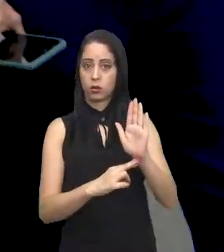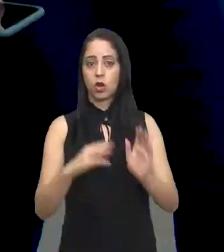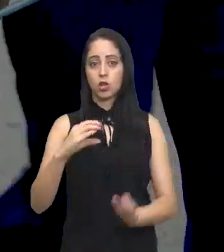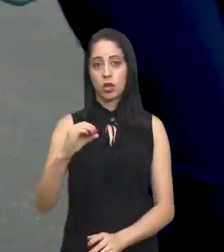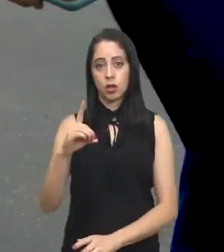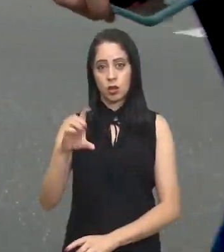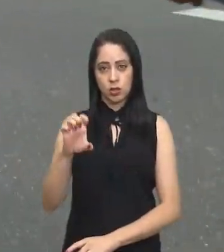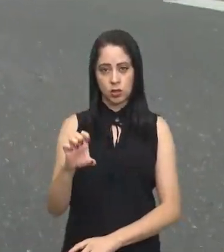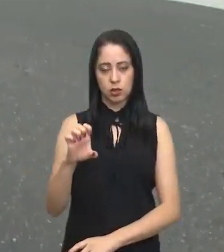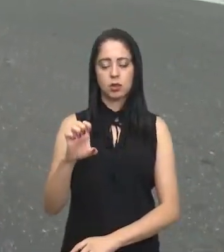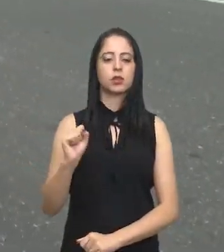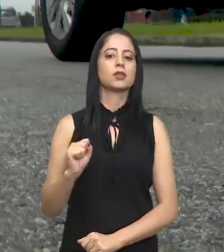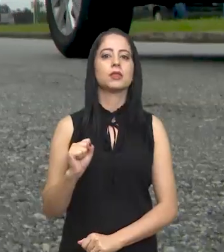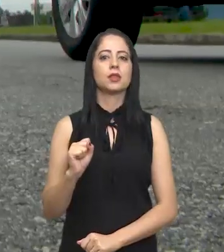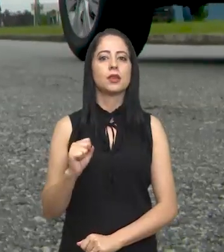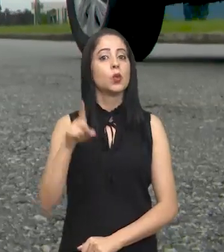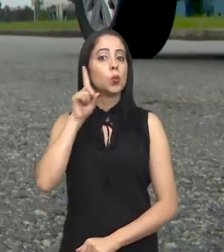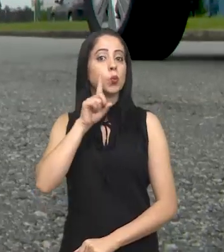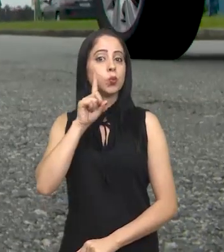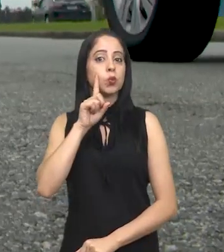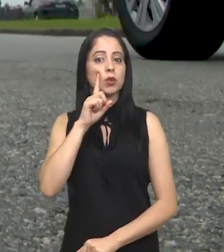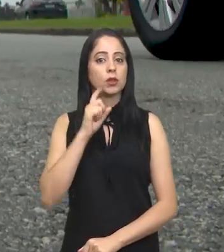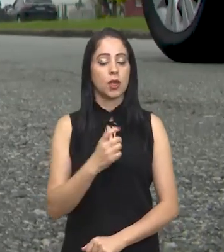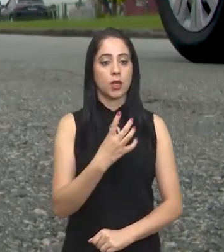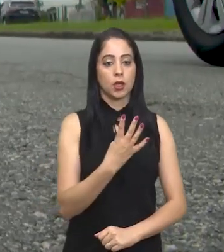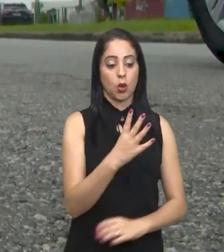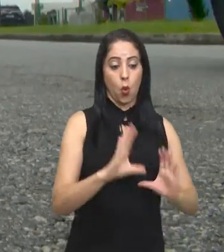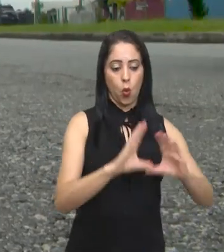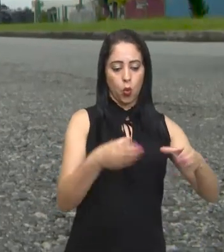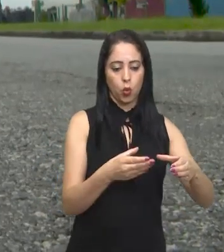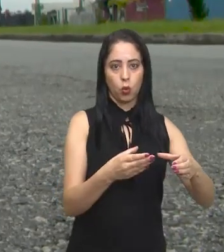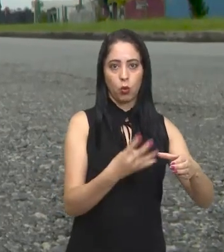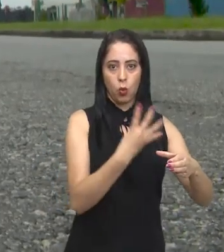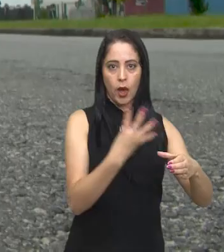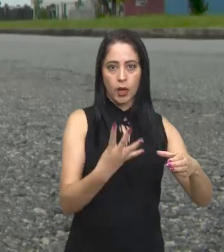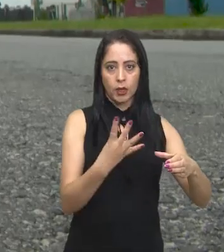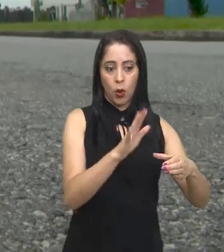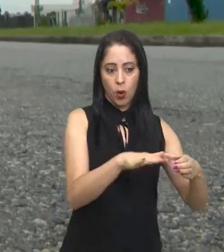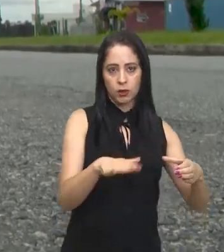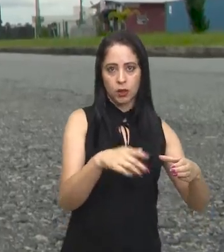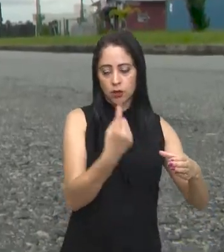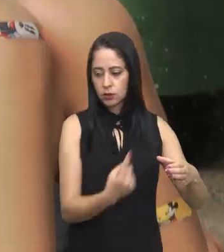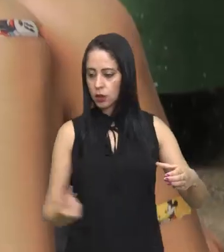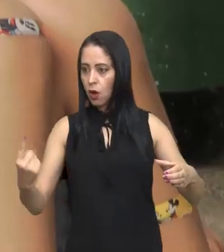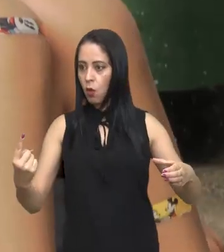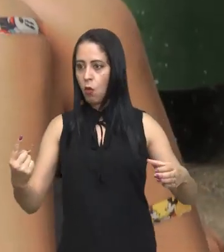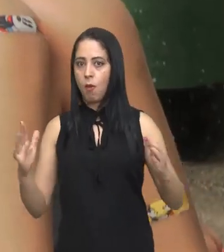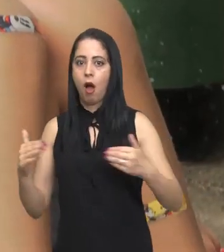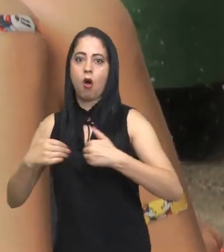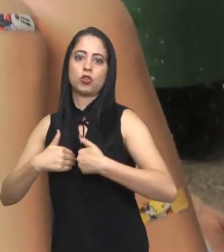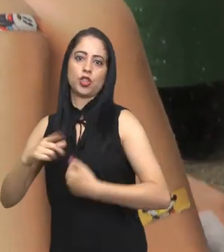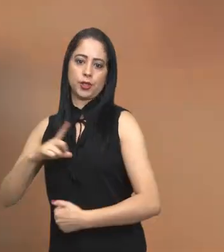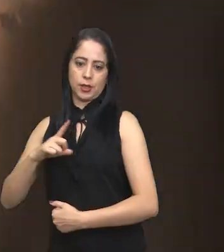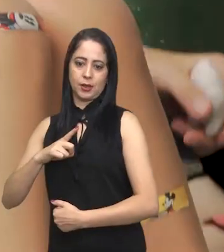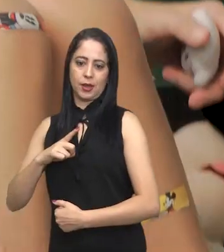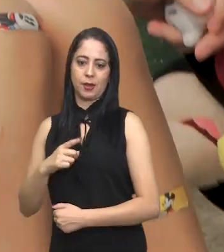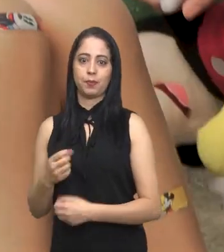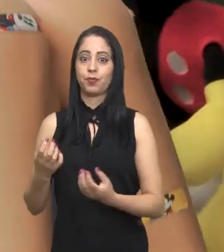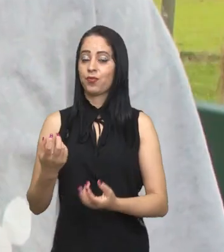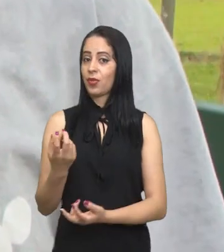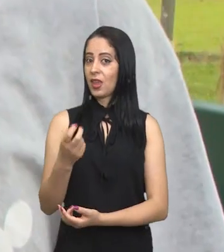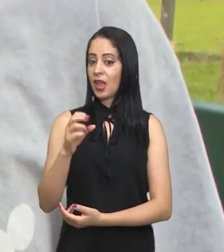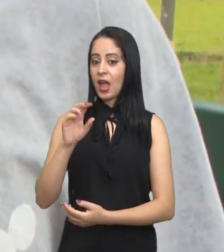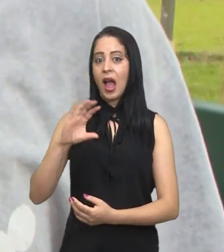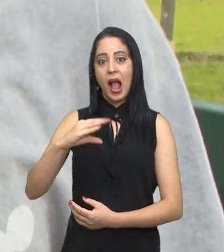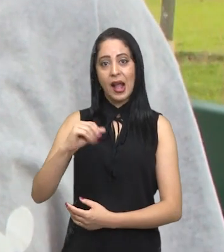departamento de saúde dos Estados Unidos uma a cada 44 crianças possuem autismo é o caso do Henrique de